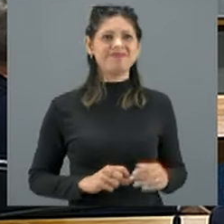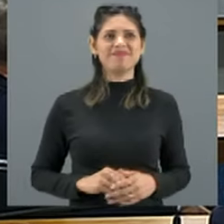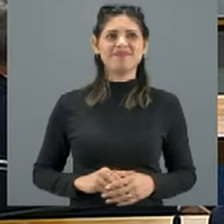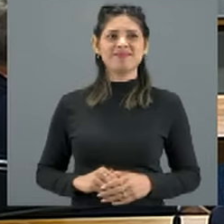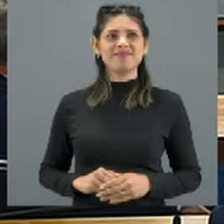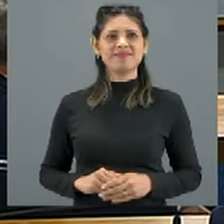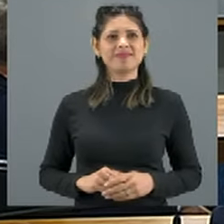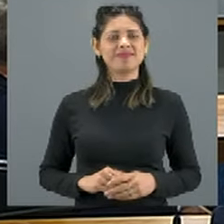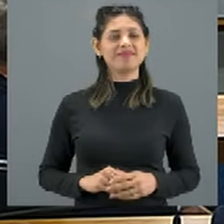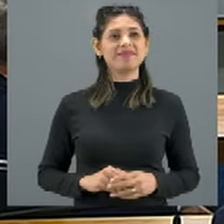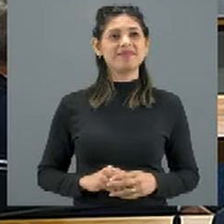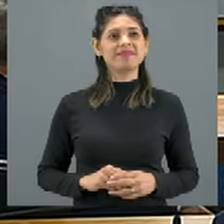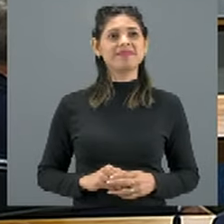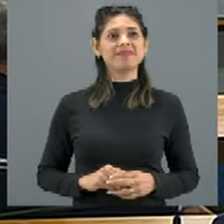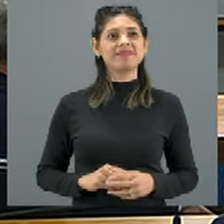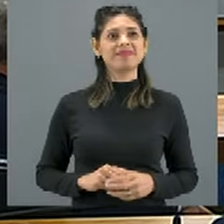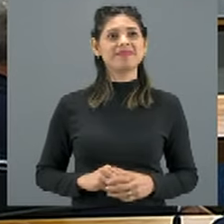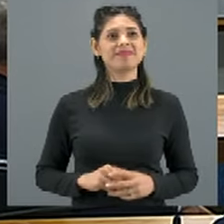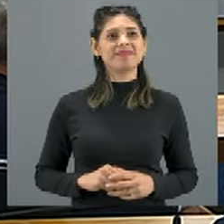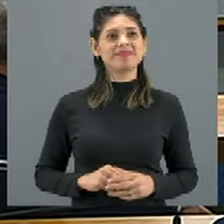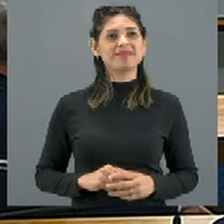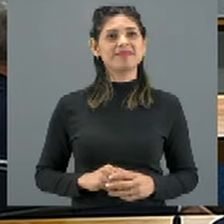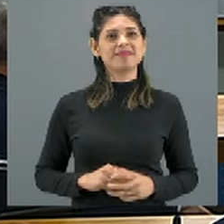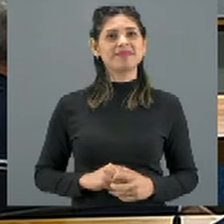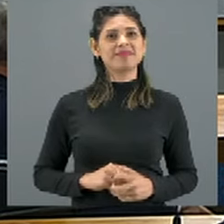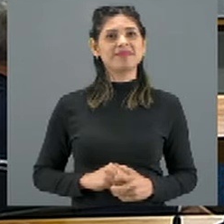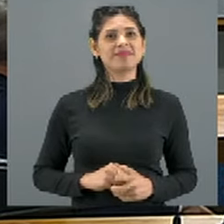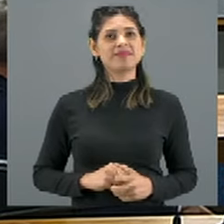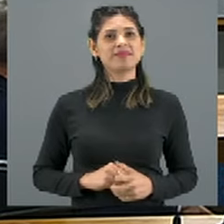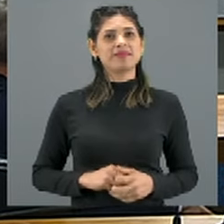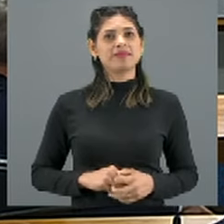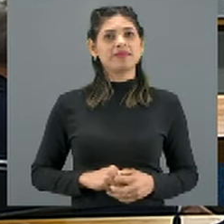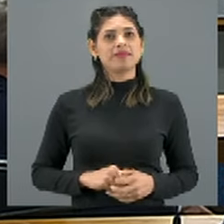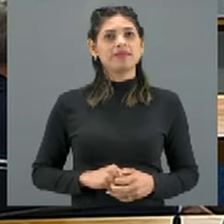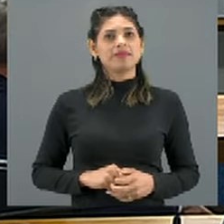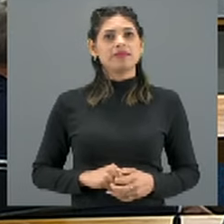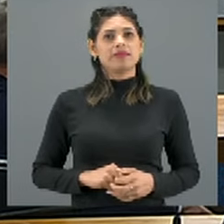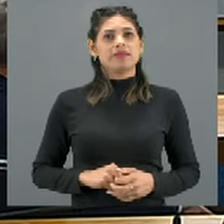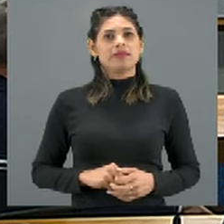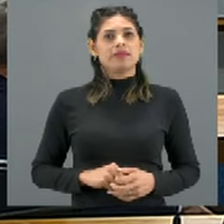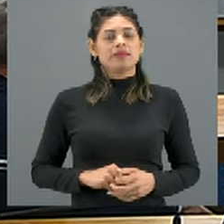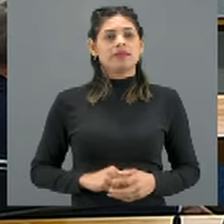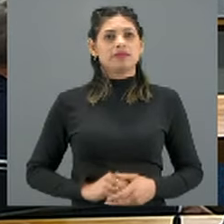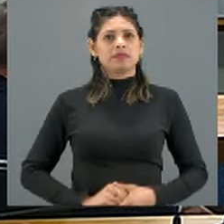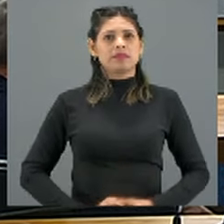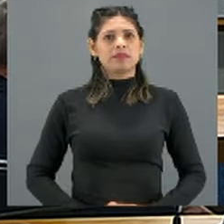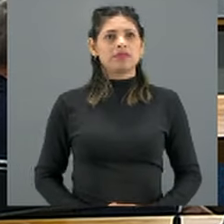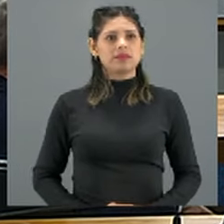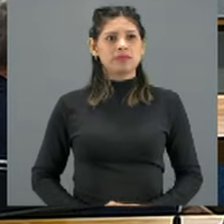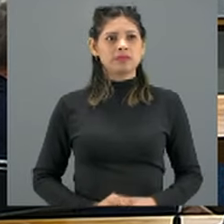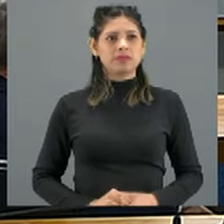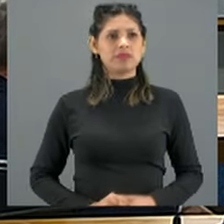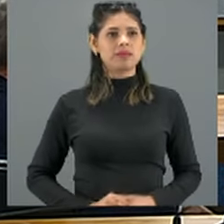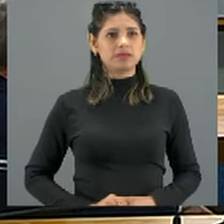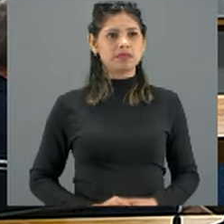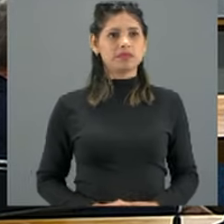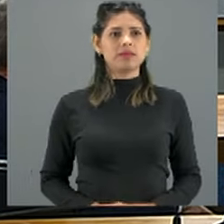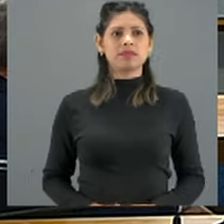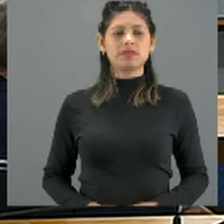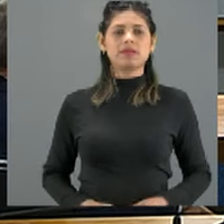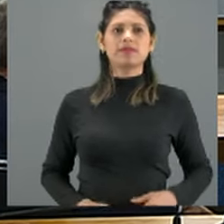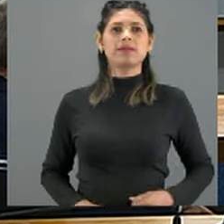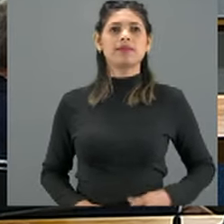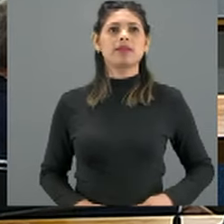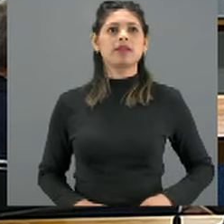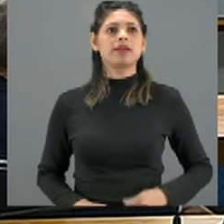que nos revelou os bastidores famosos, grandes, nosso vice-presidente aí. Vamos então,